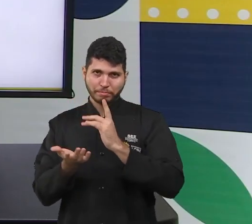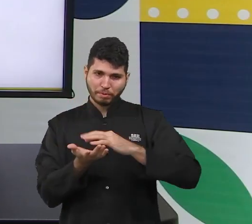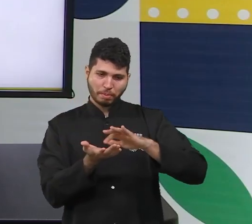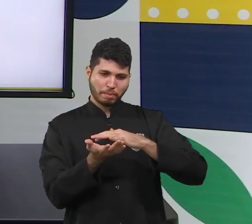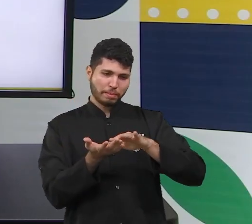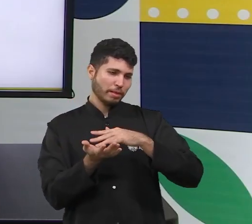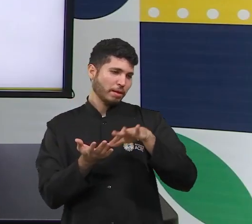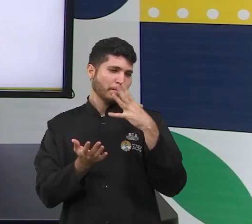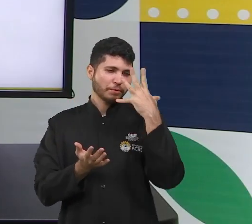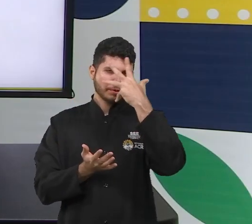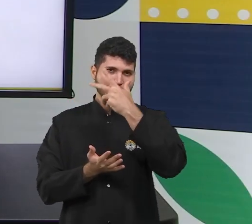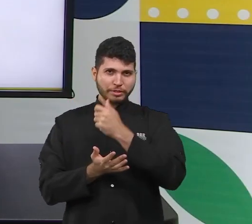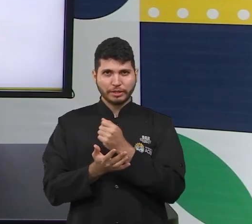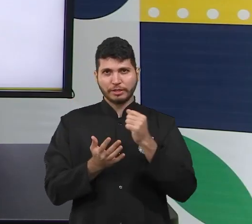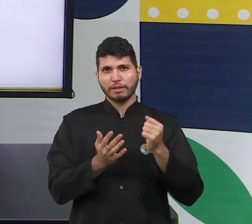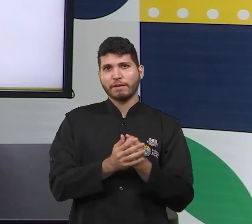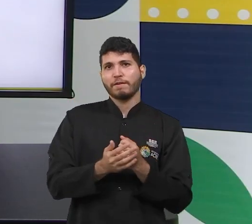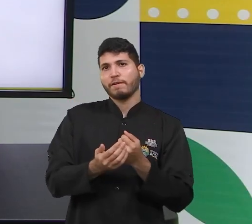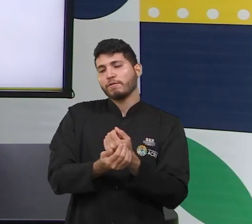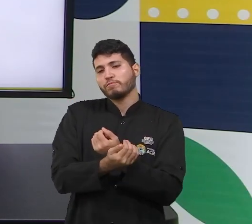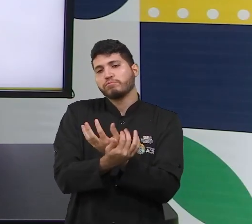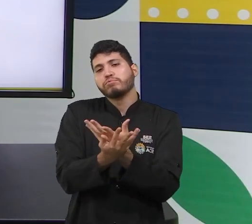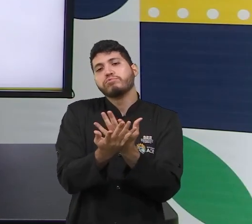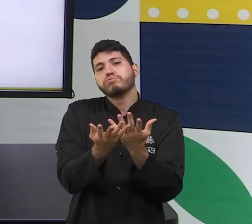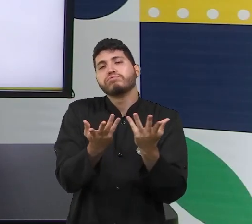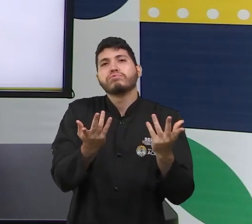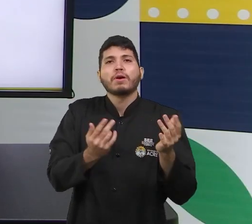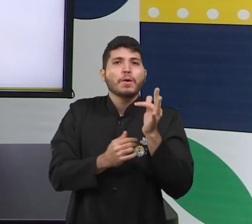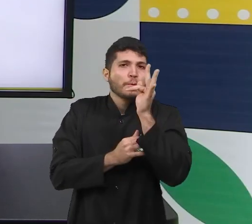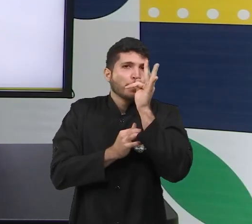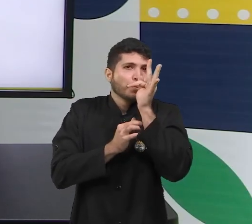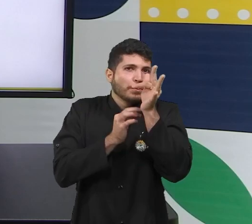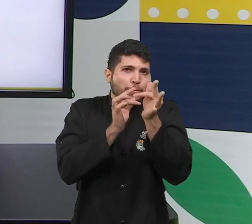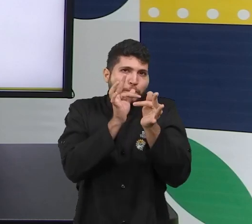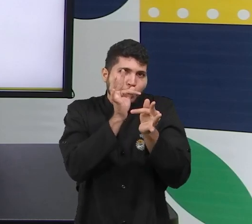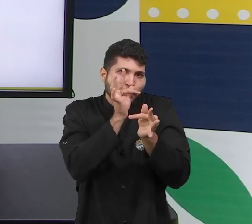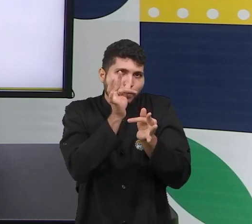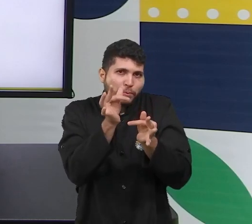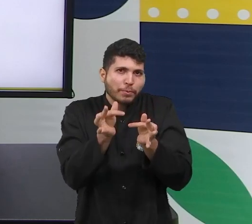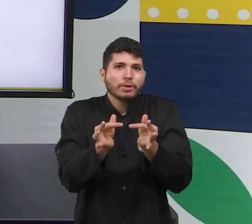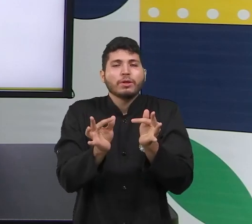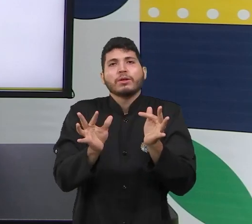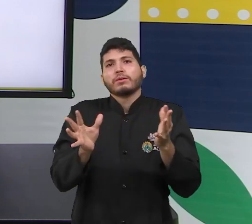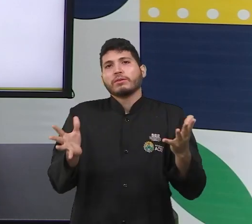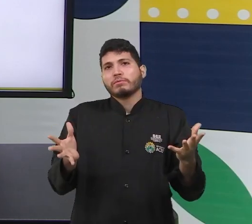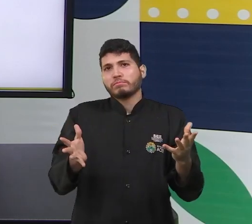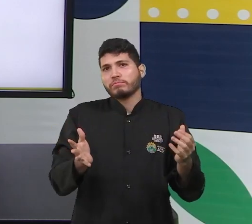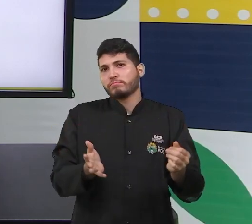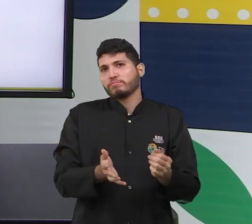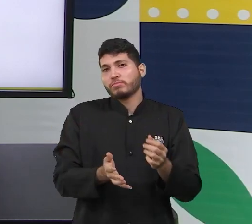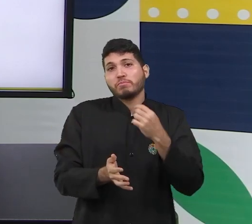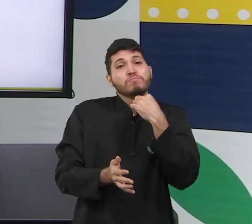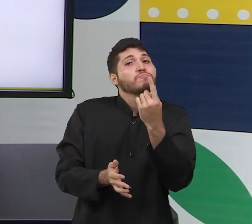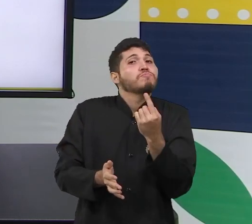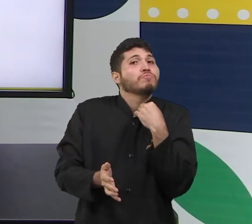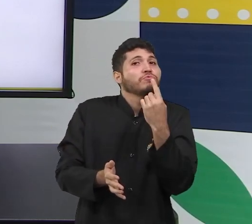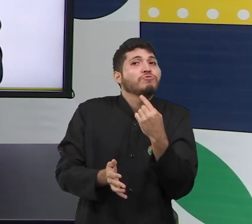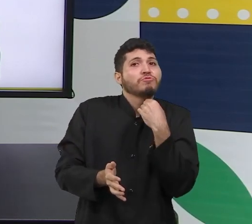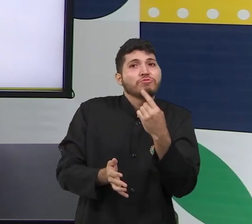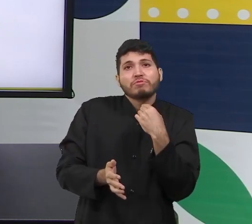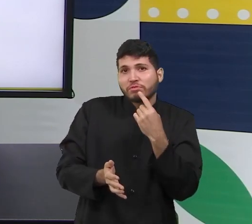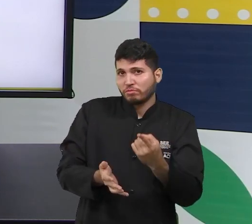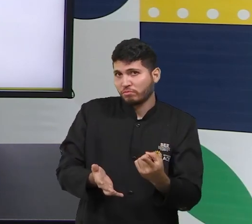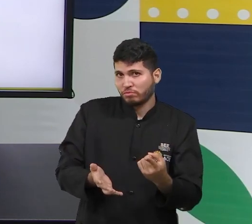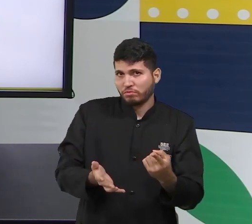adianta flores que murcham, né? As mensagens se esquecem, as flores murcham. Eu tenho certeza que as mulheres preferem